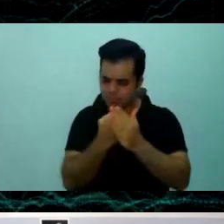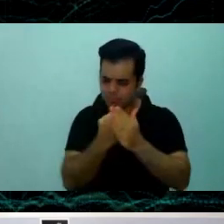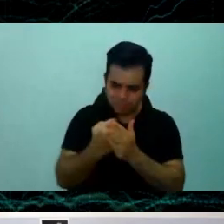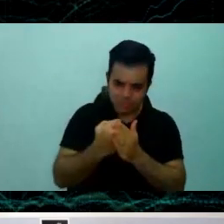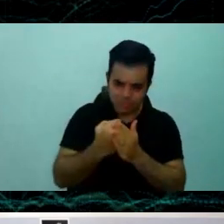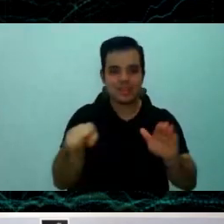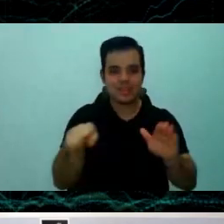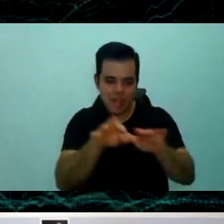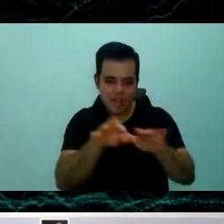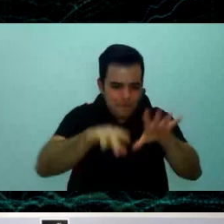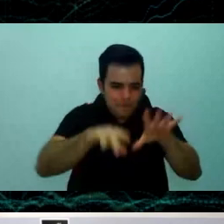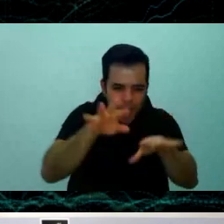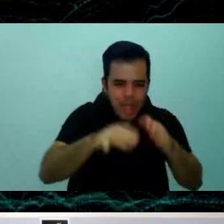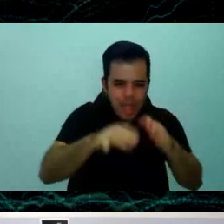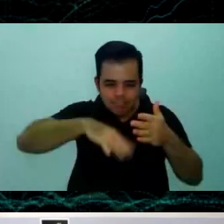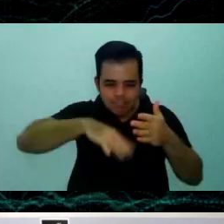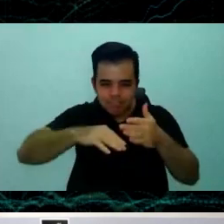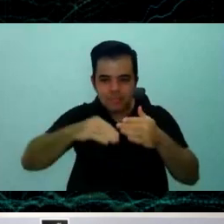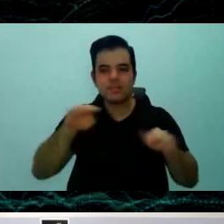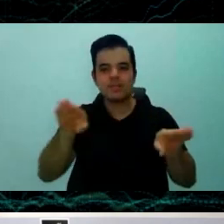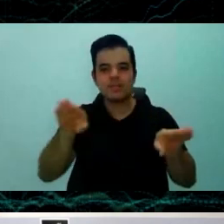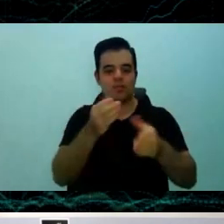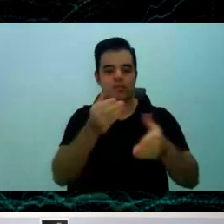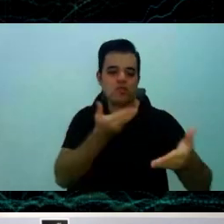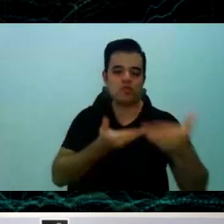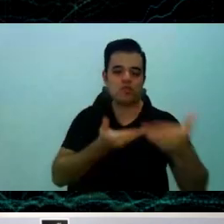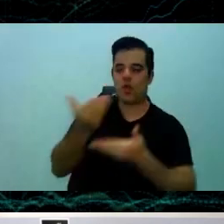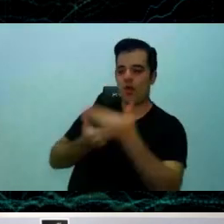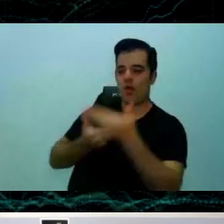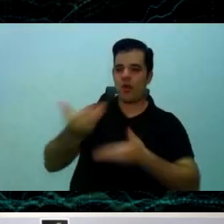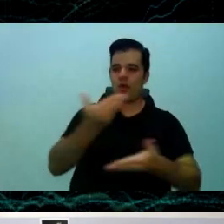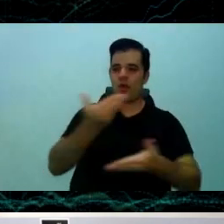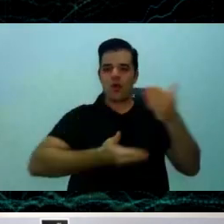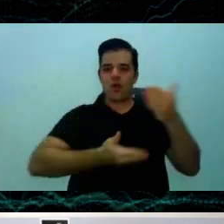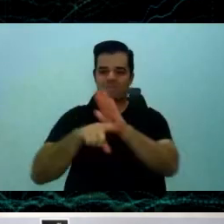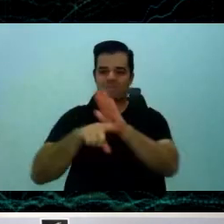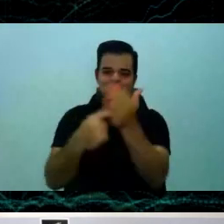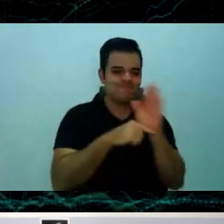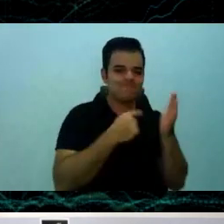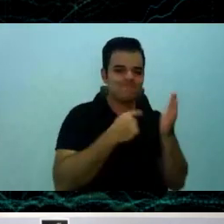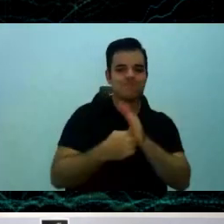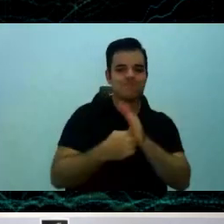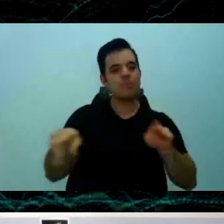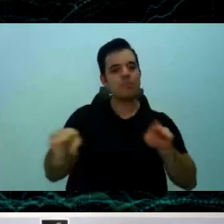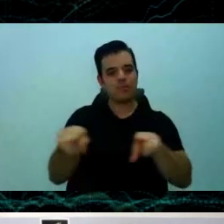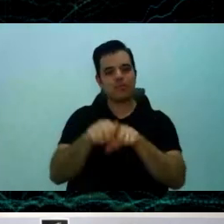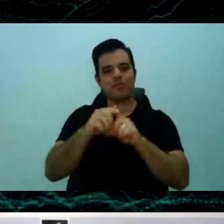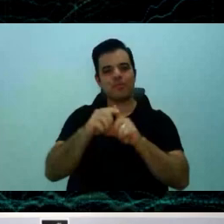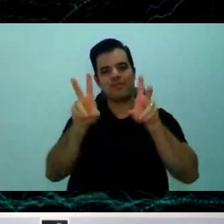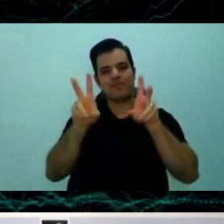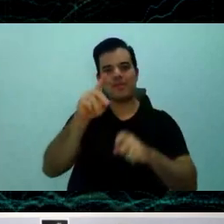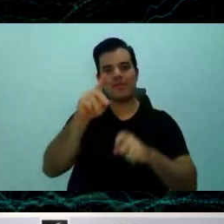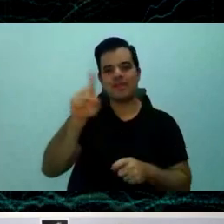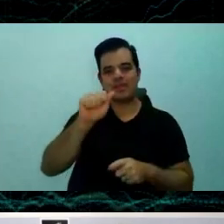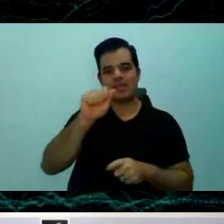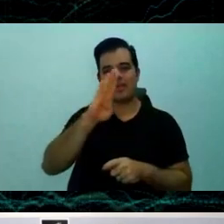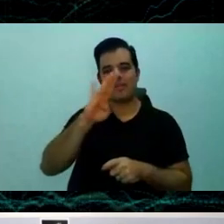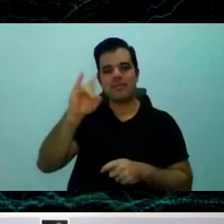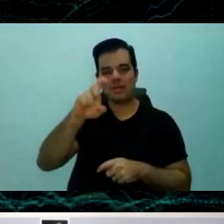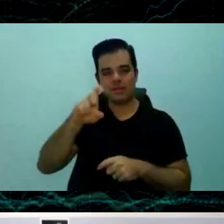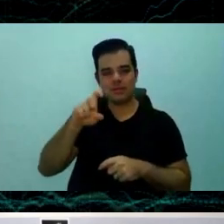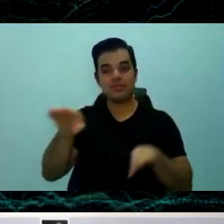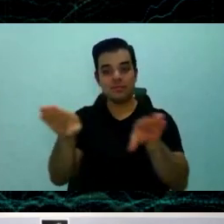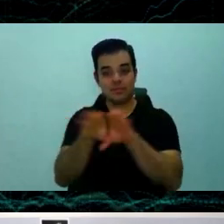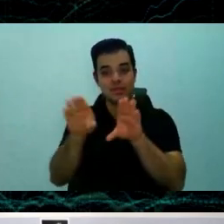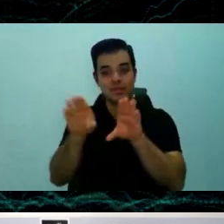desenvolva e contribua. Eu sempre gosto de pensar nisso quando a gente fala de Zabbix. A comunidade, isso daqui é